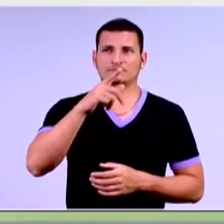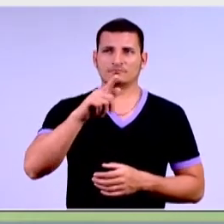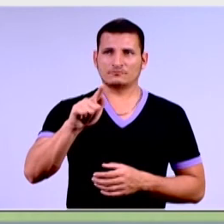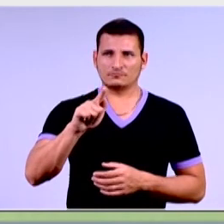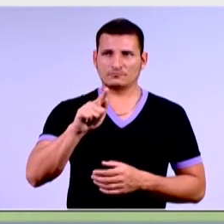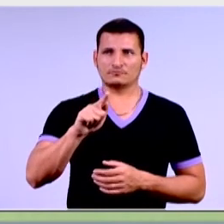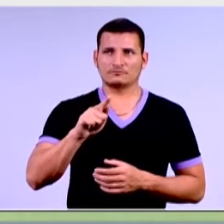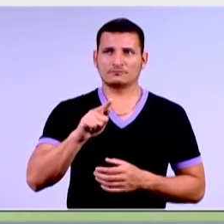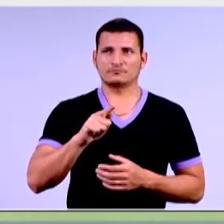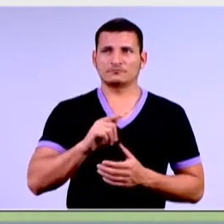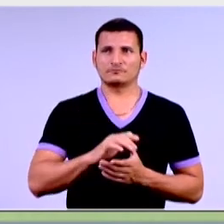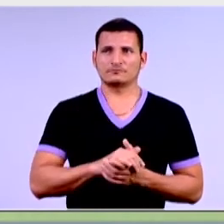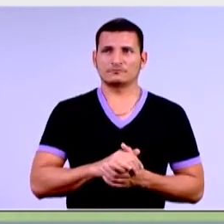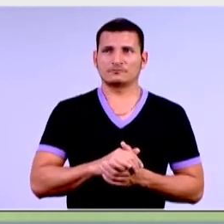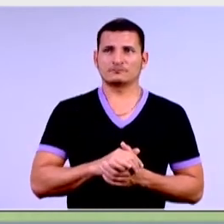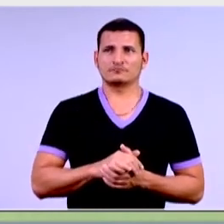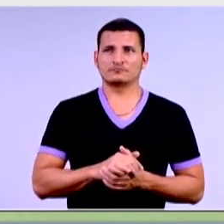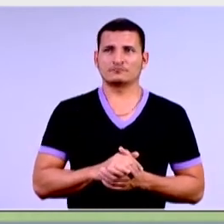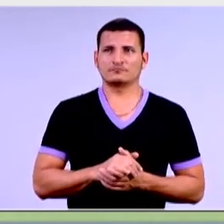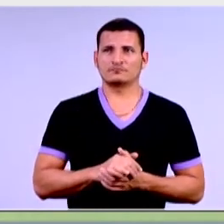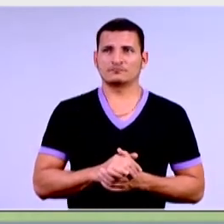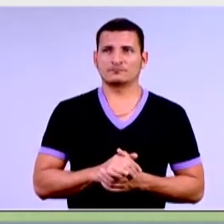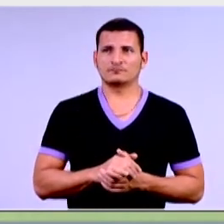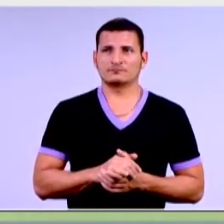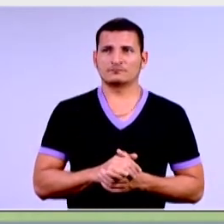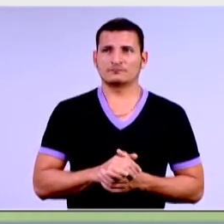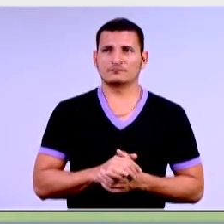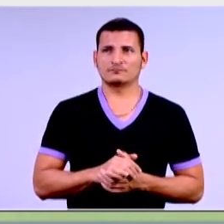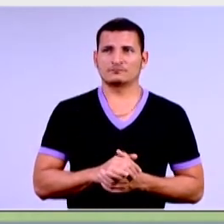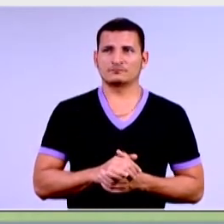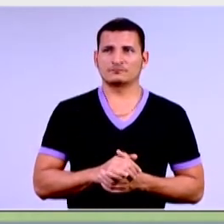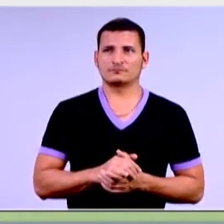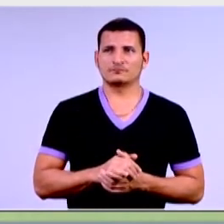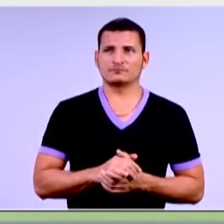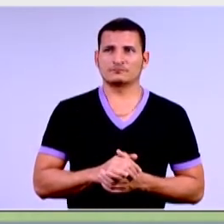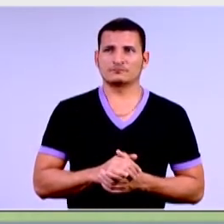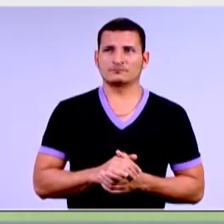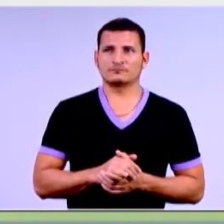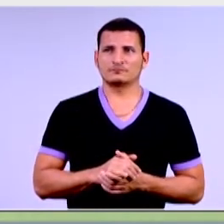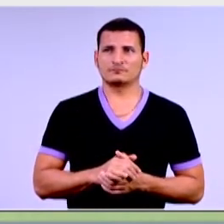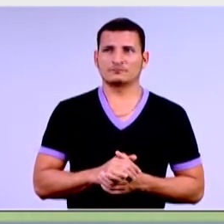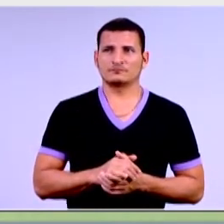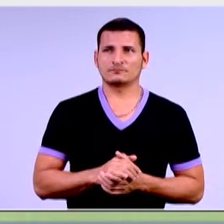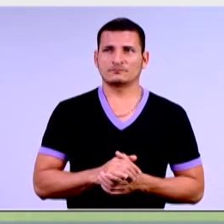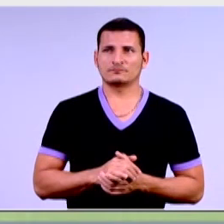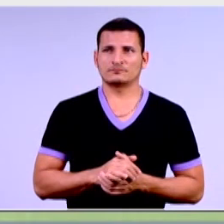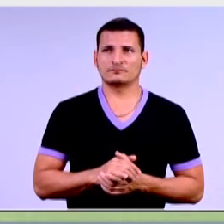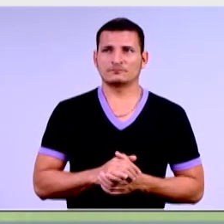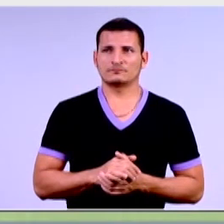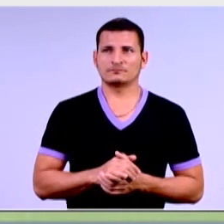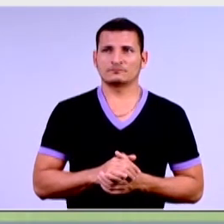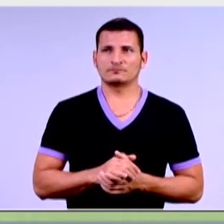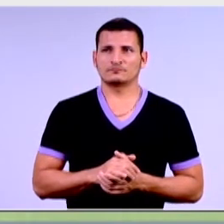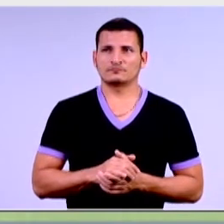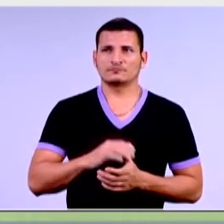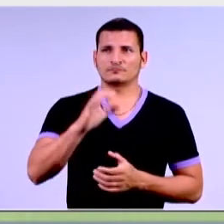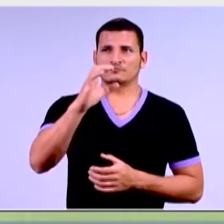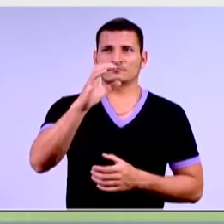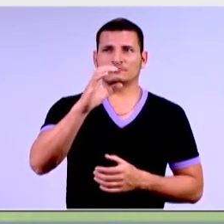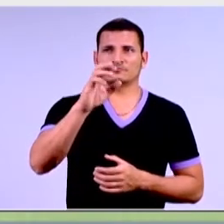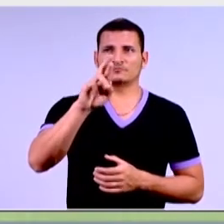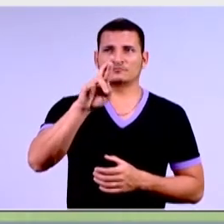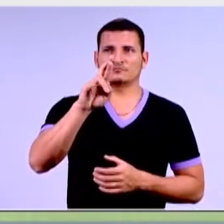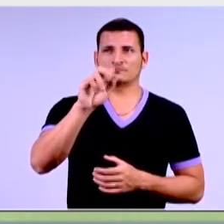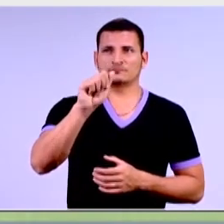ray por tex transfer protocol que é o protocolo aí de hipertexto cueca é um indivíduo que quebra a